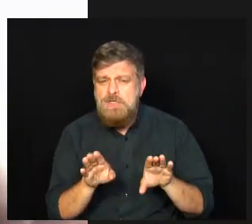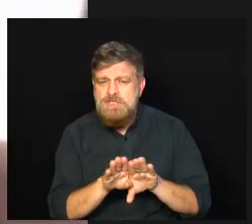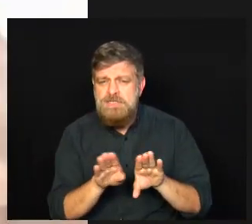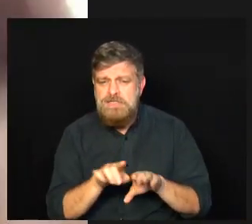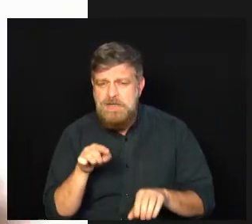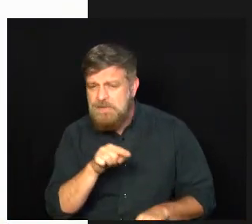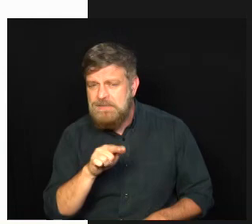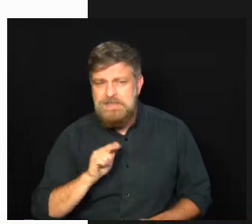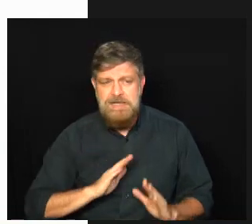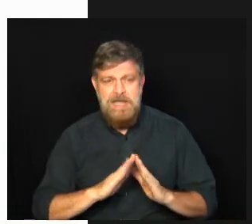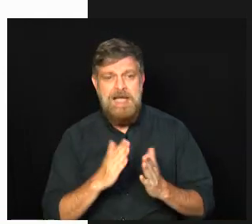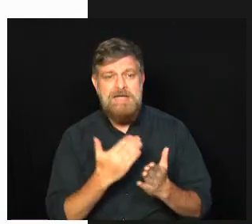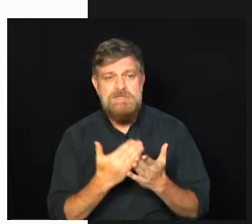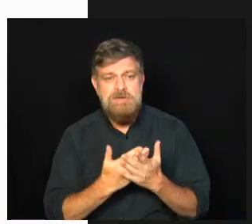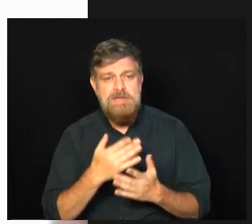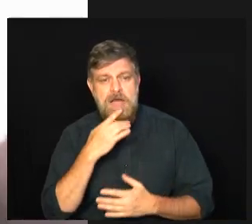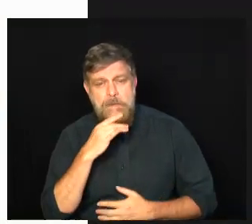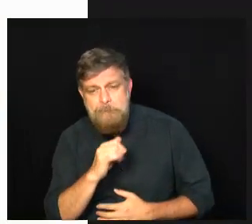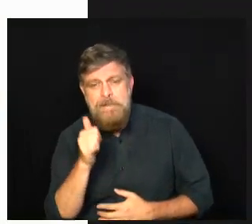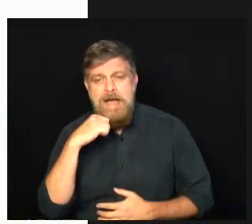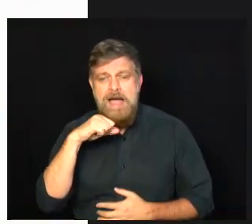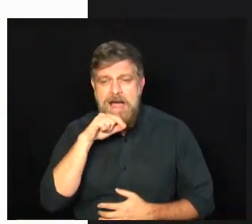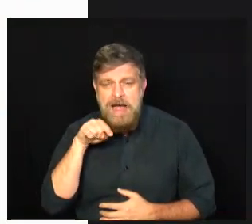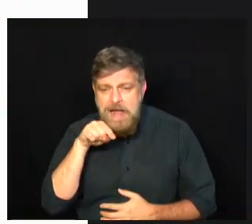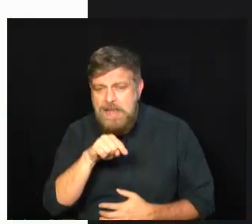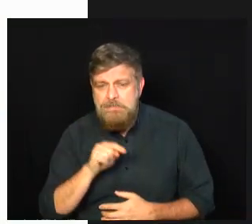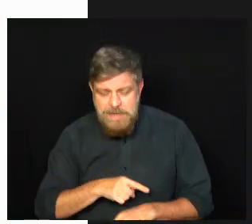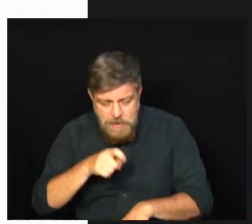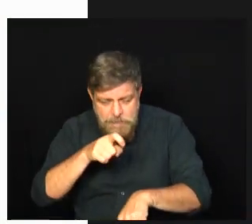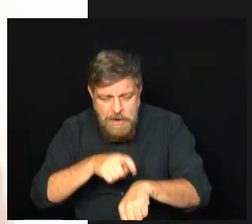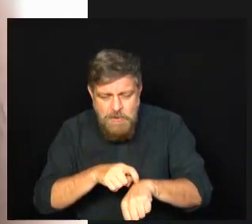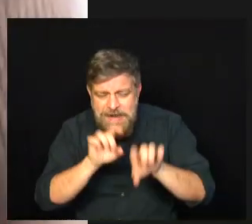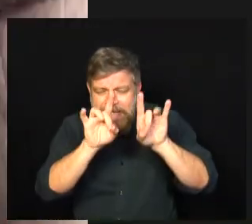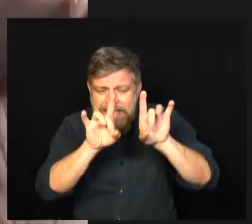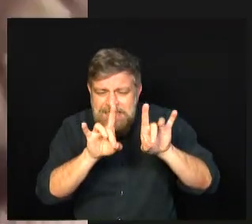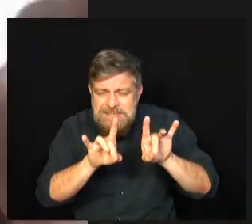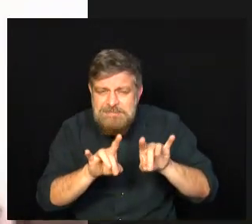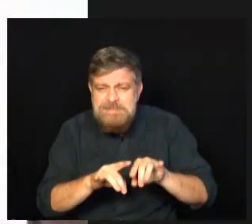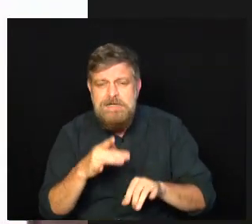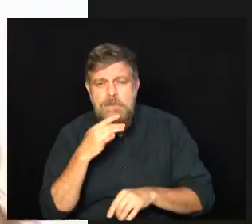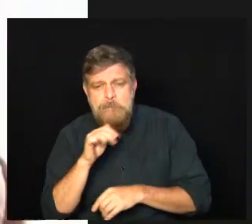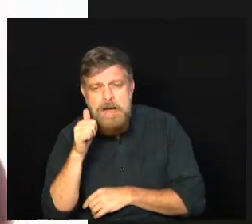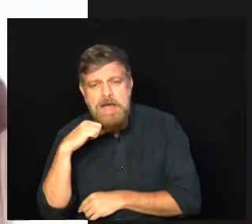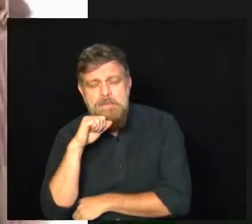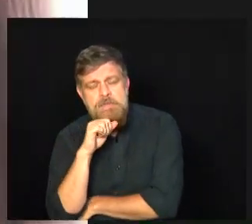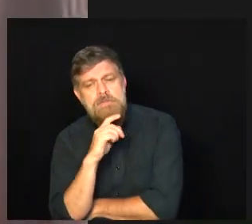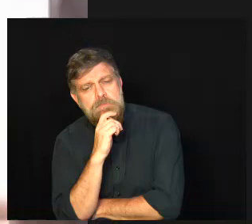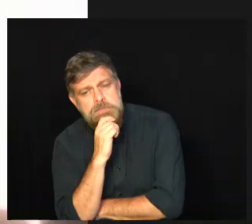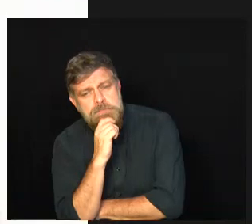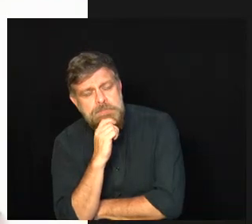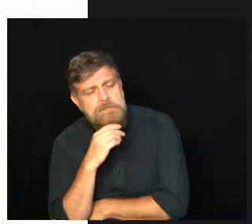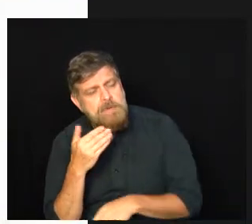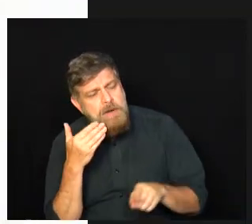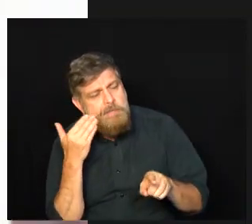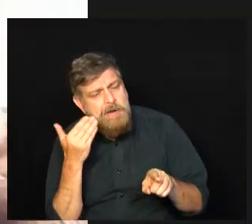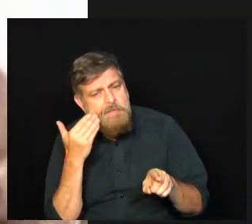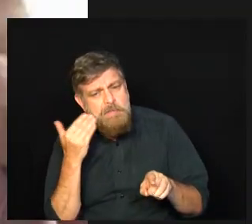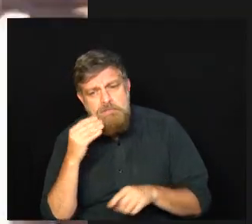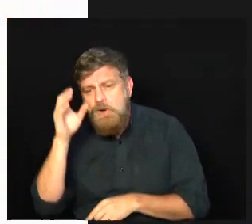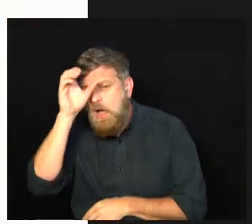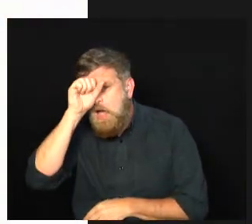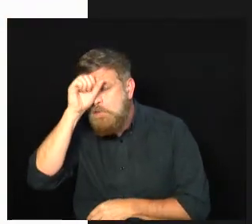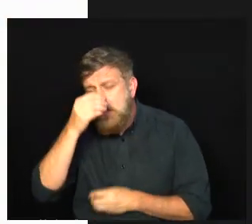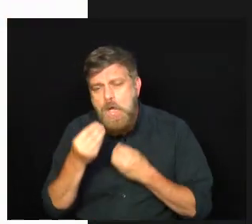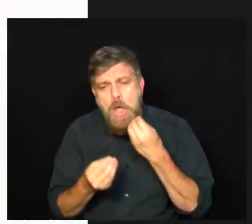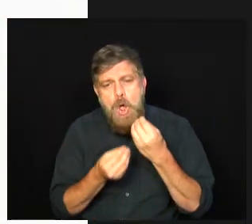criar a escola de pais também, um momentinho em que pais vão ouvir o que é importante fazer com a criança, etc.